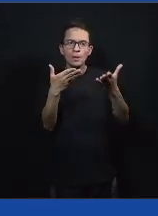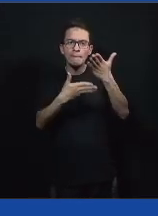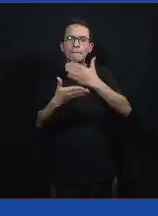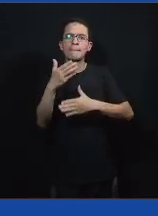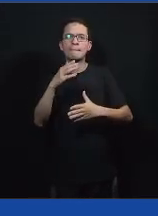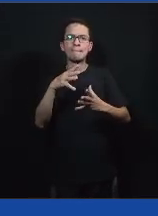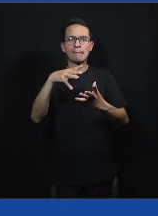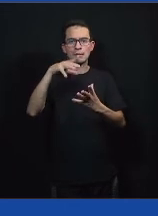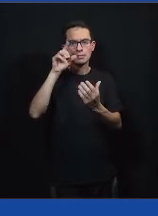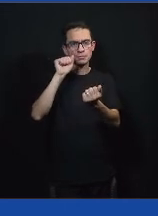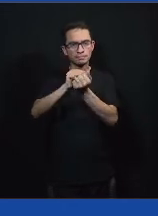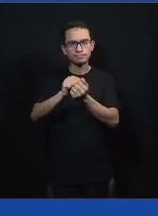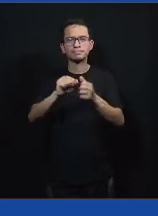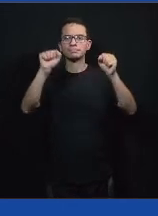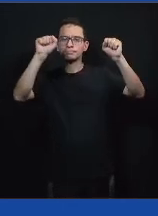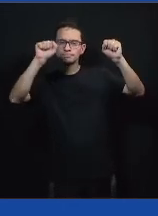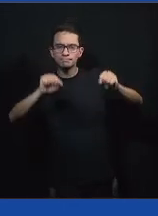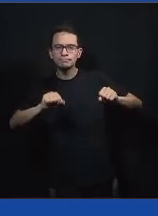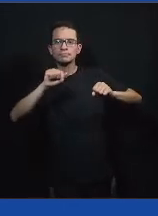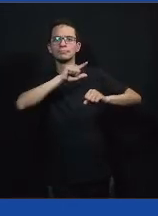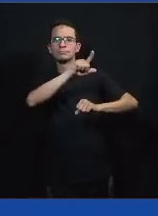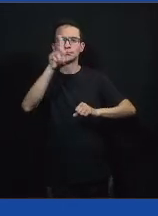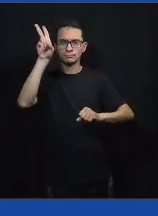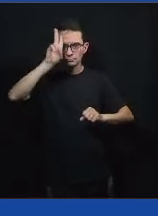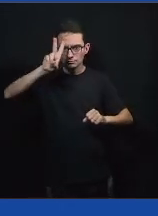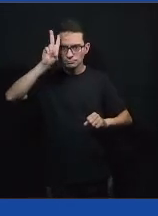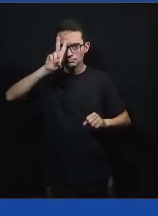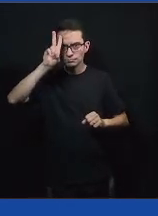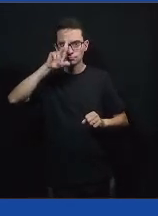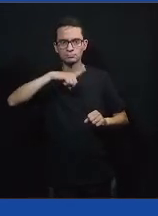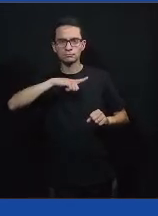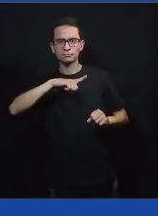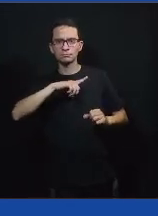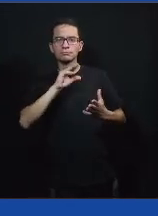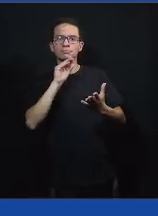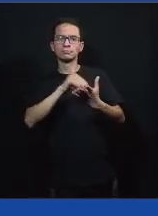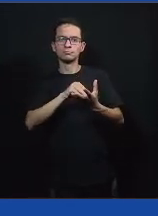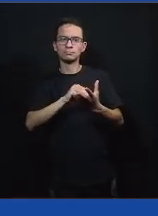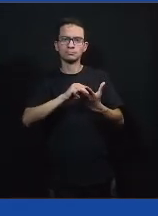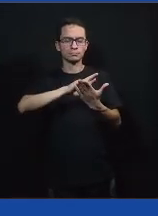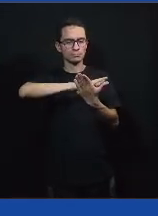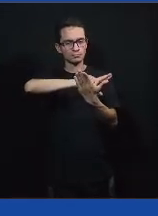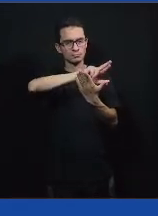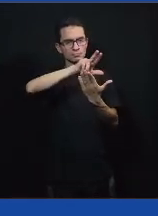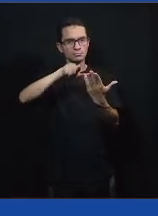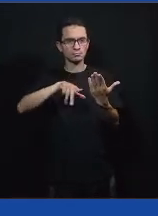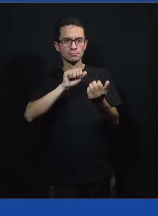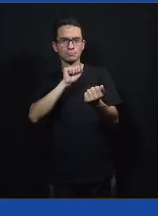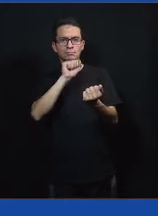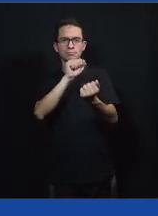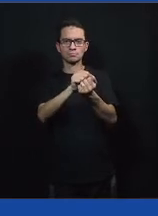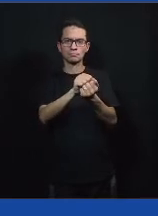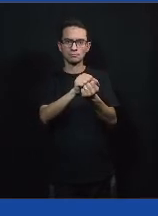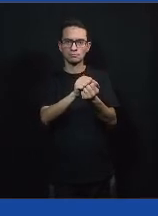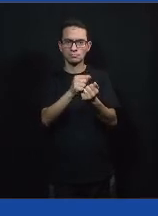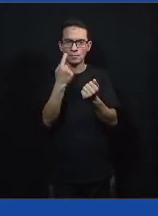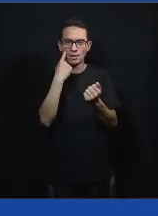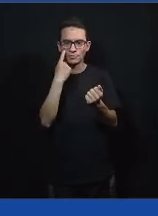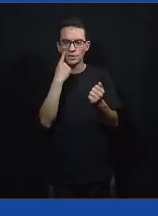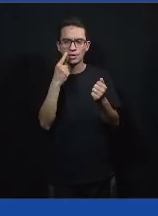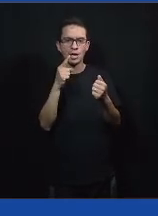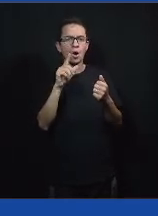eles são testemunhas daqui podem falar para você entre outras coisas a gente também teve outras 18 atividades